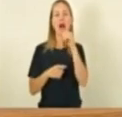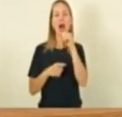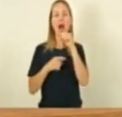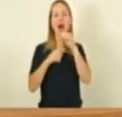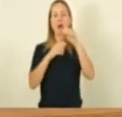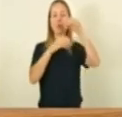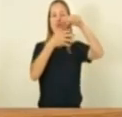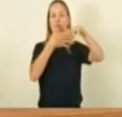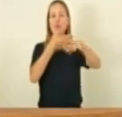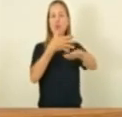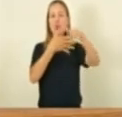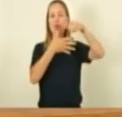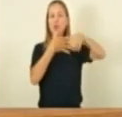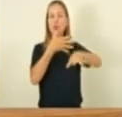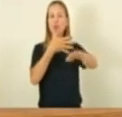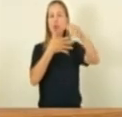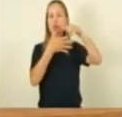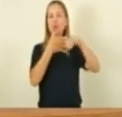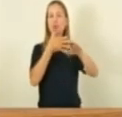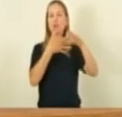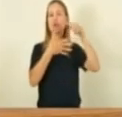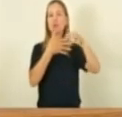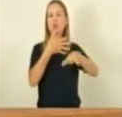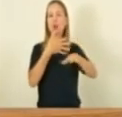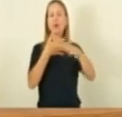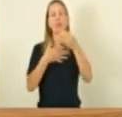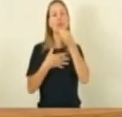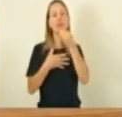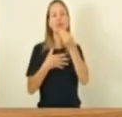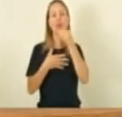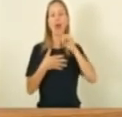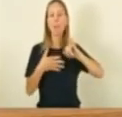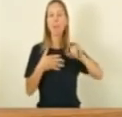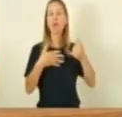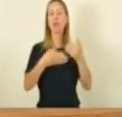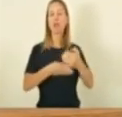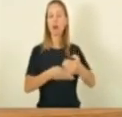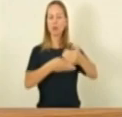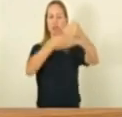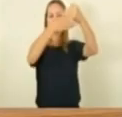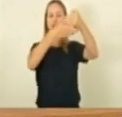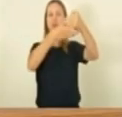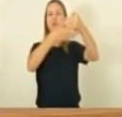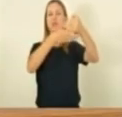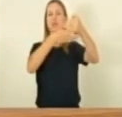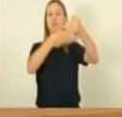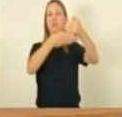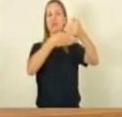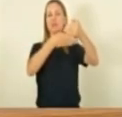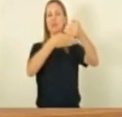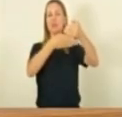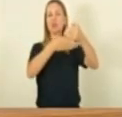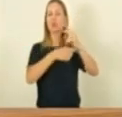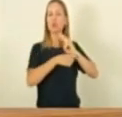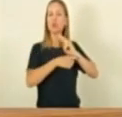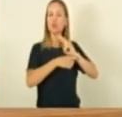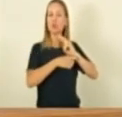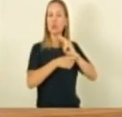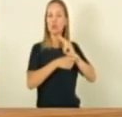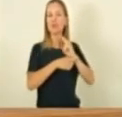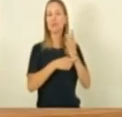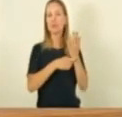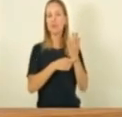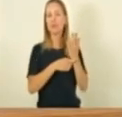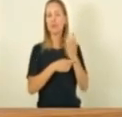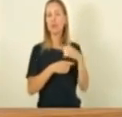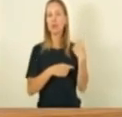indo embora para o mar poderia ser aproveitada, aprisionada e naturalmente, a